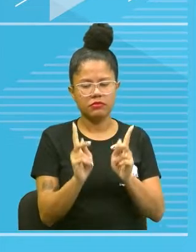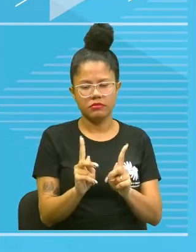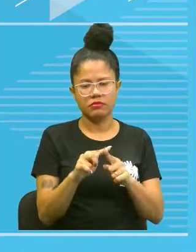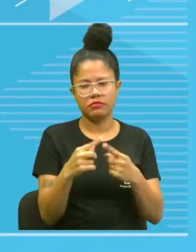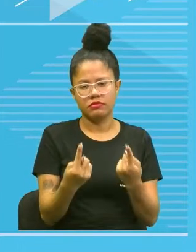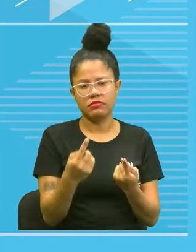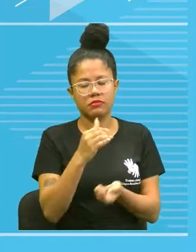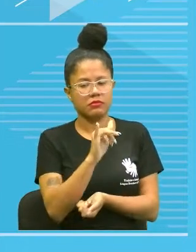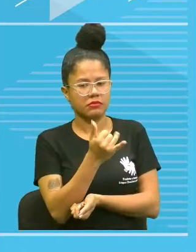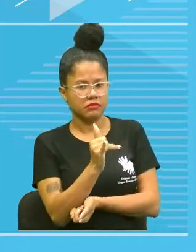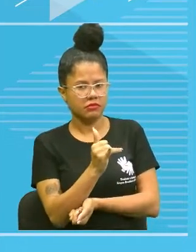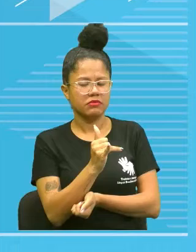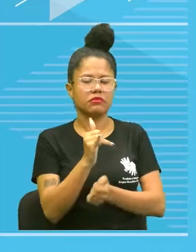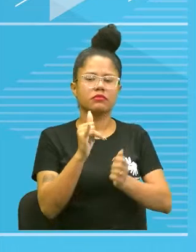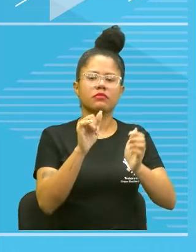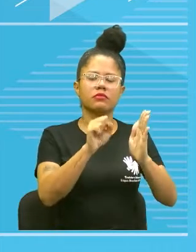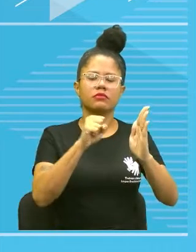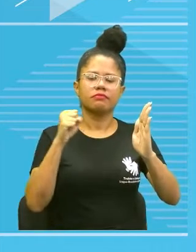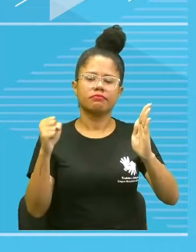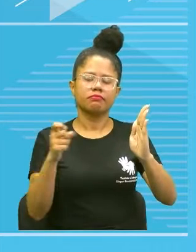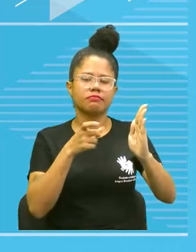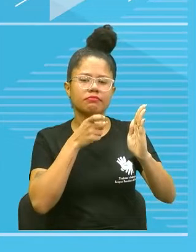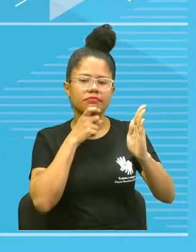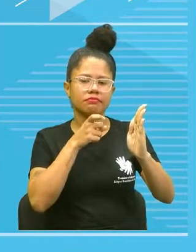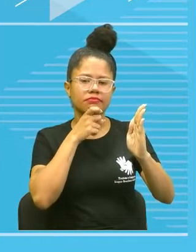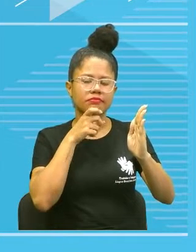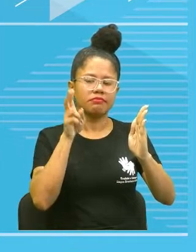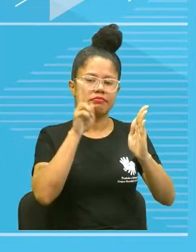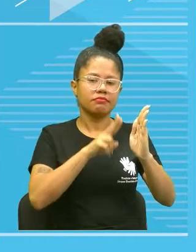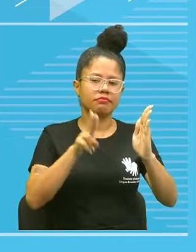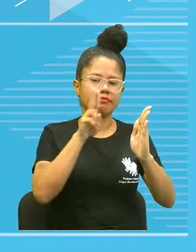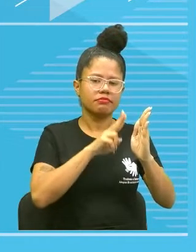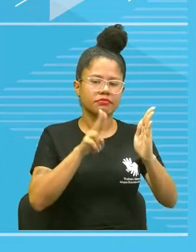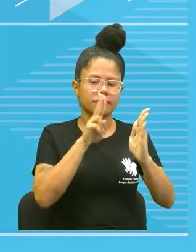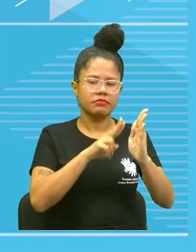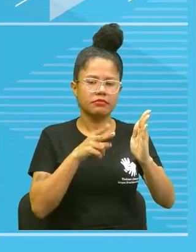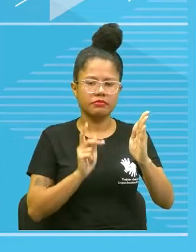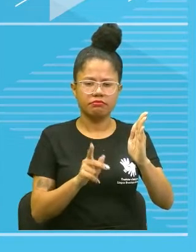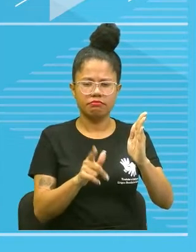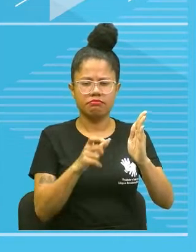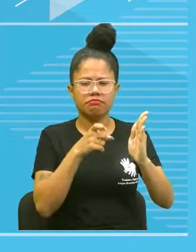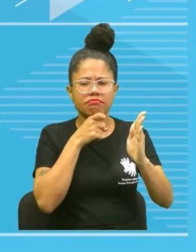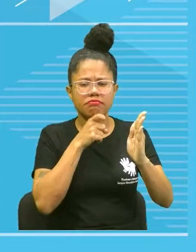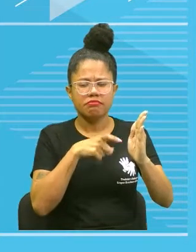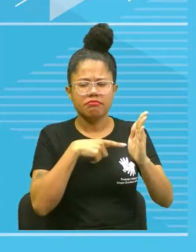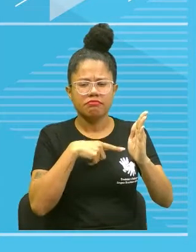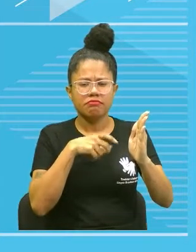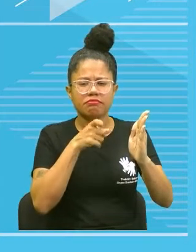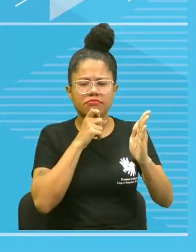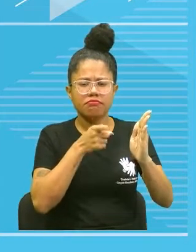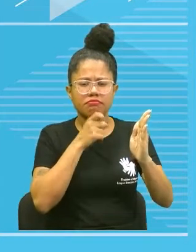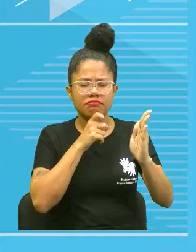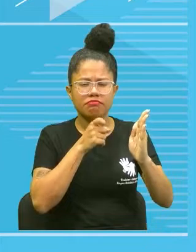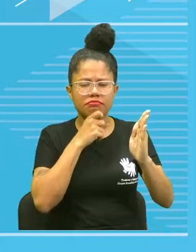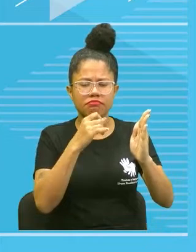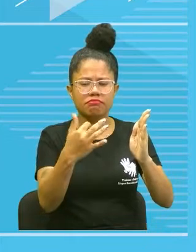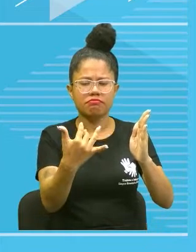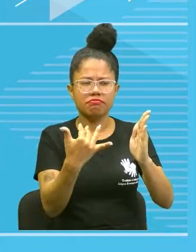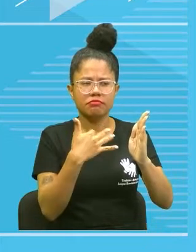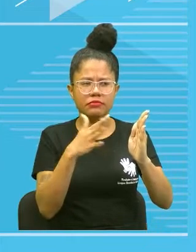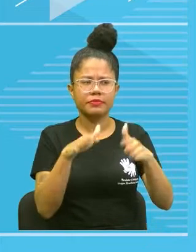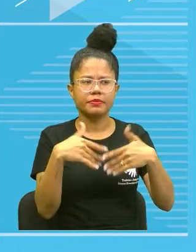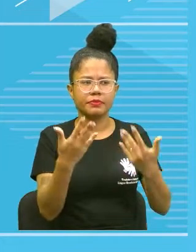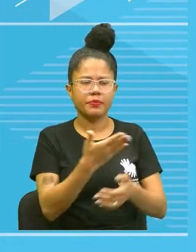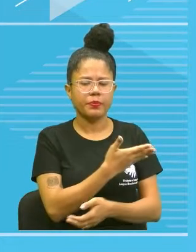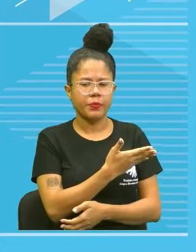a energia que a geladeira usa para resfriar, que é realmente a energia que ela quer usar, né? Aí seria essa parte avermelhada,